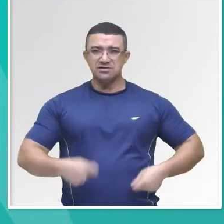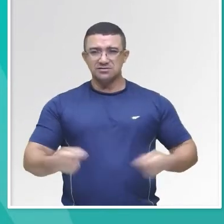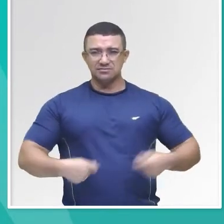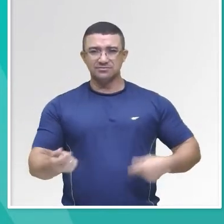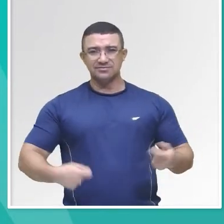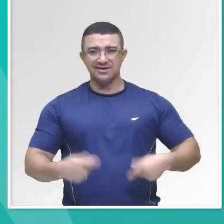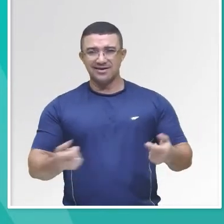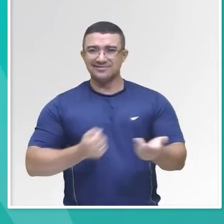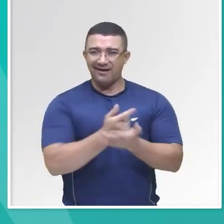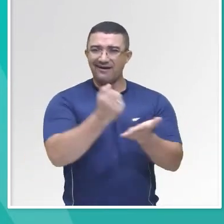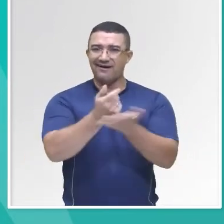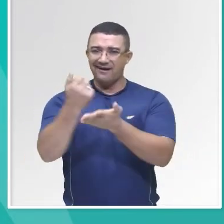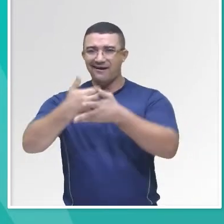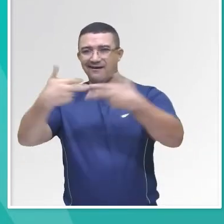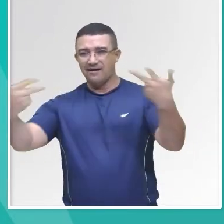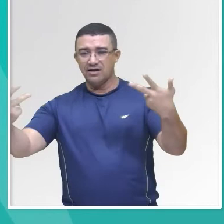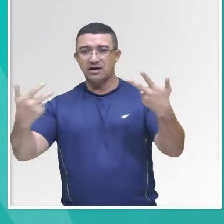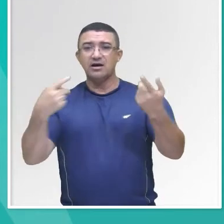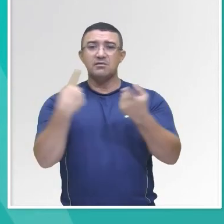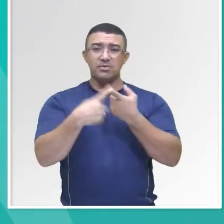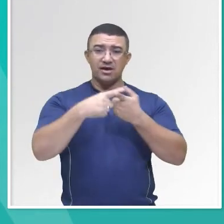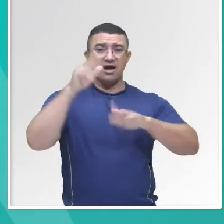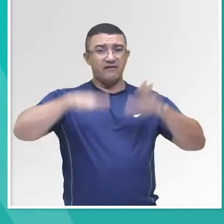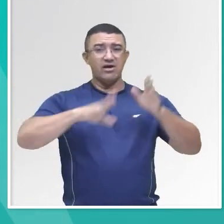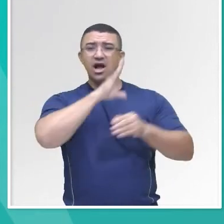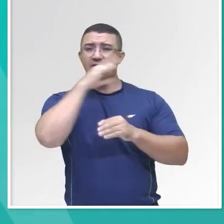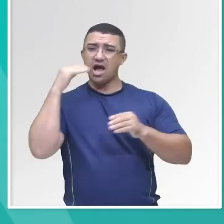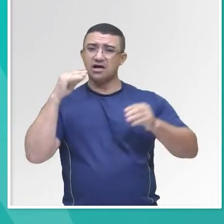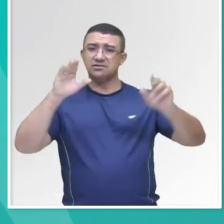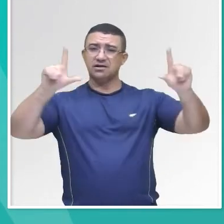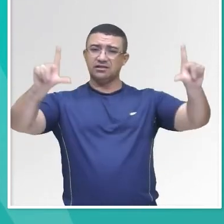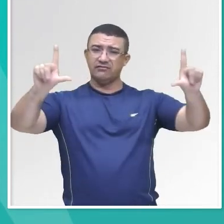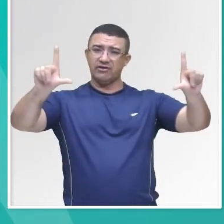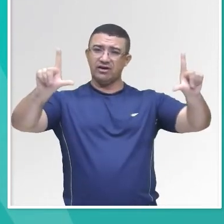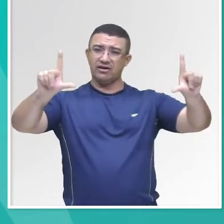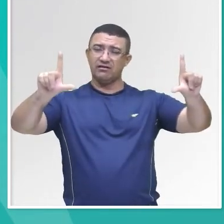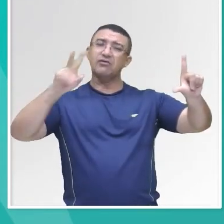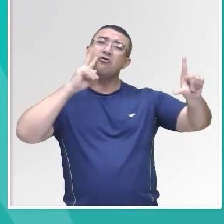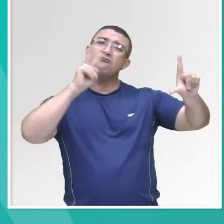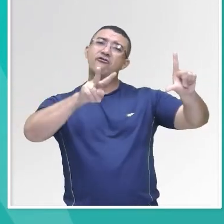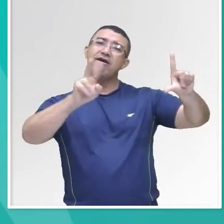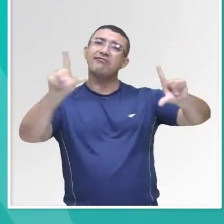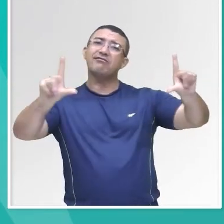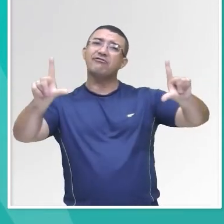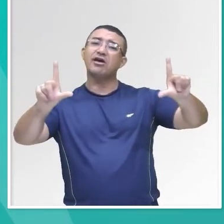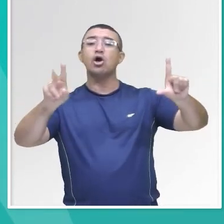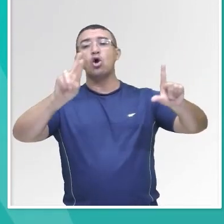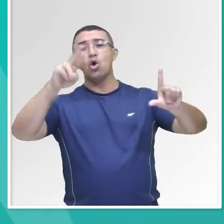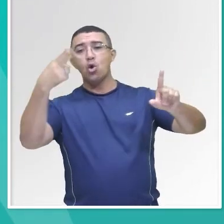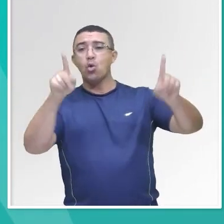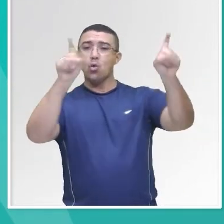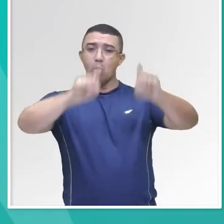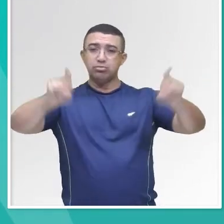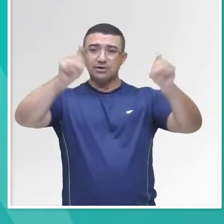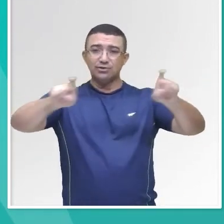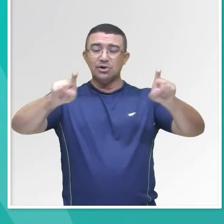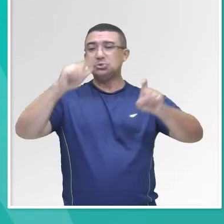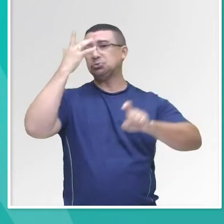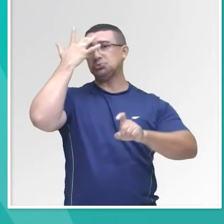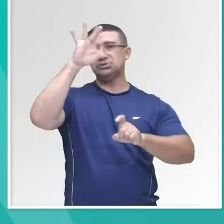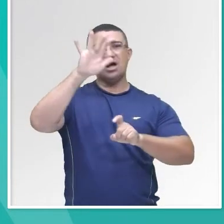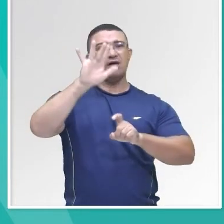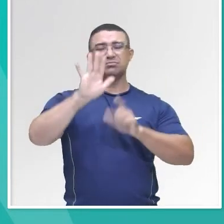parte do seu tempo na frente da TV ou no computador. Tá certo? Então,